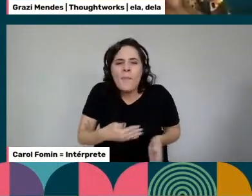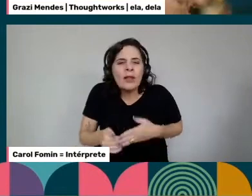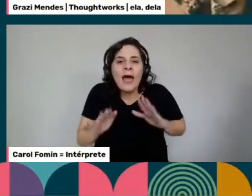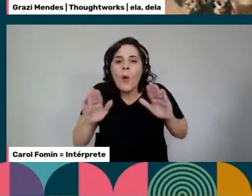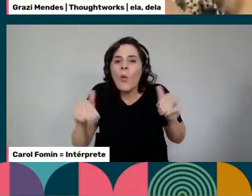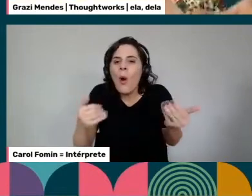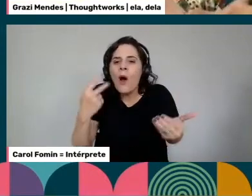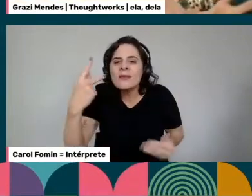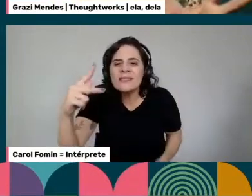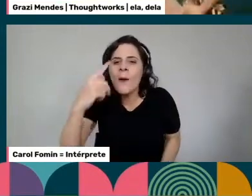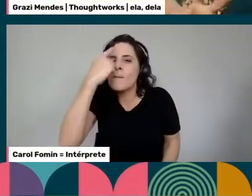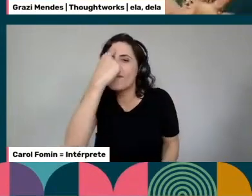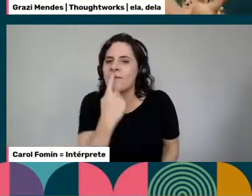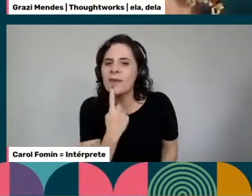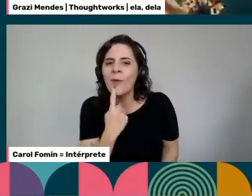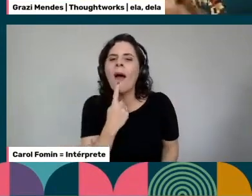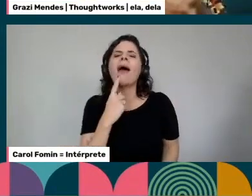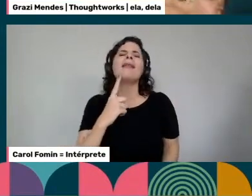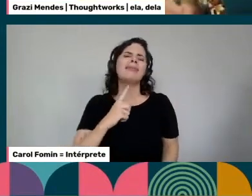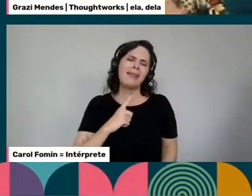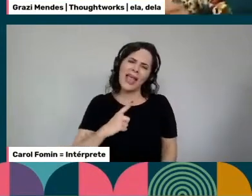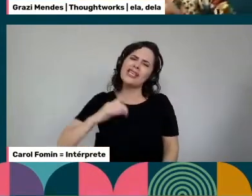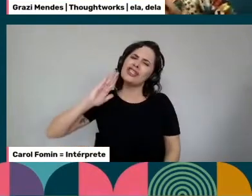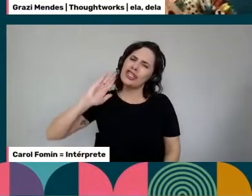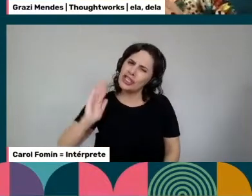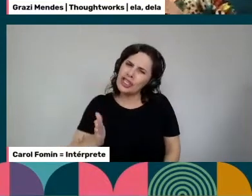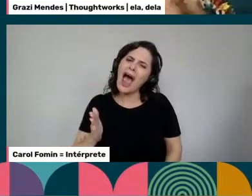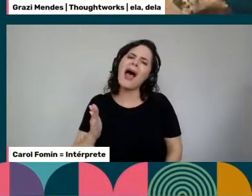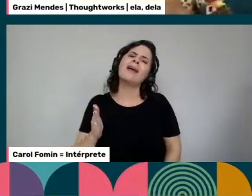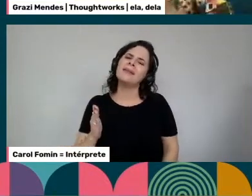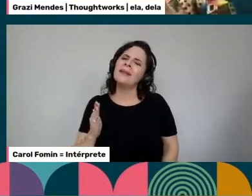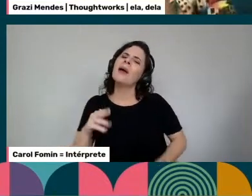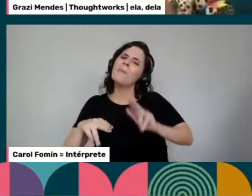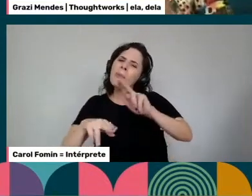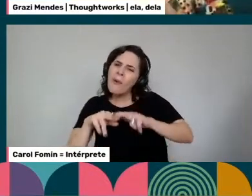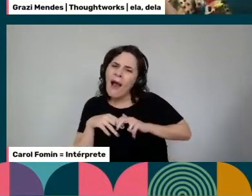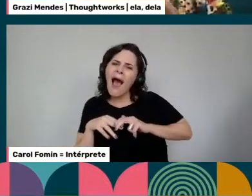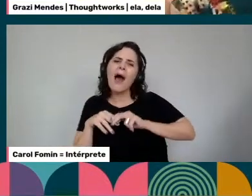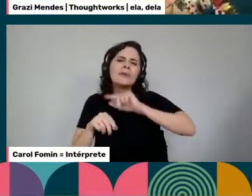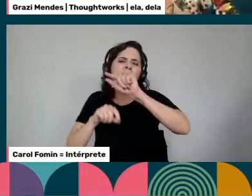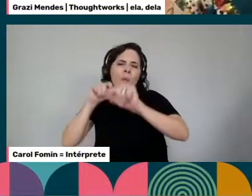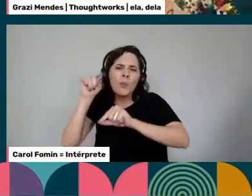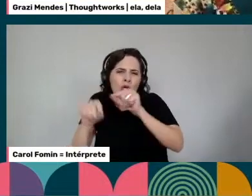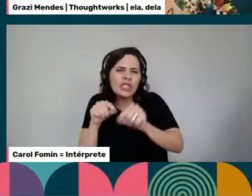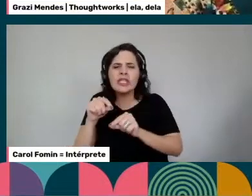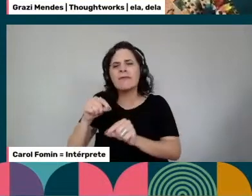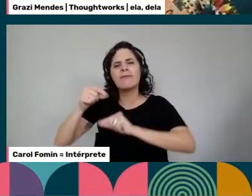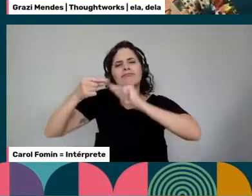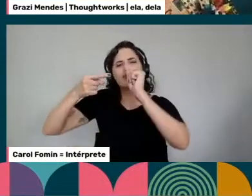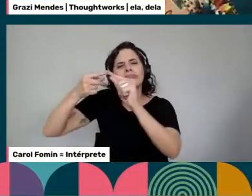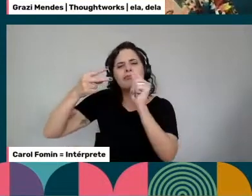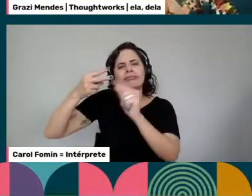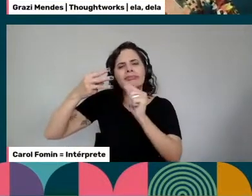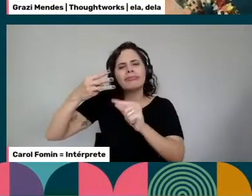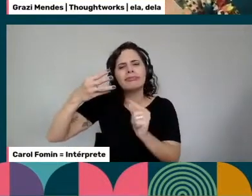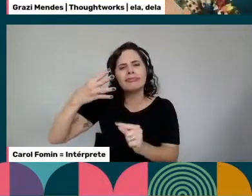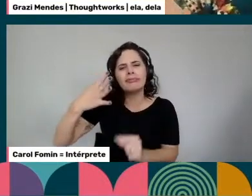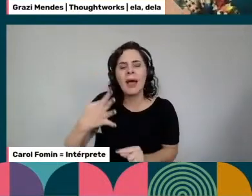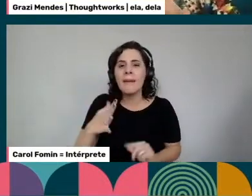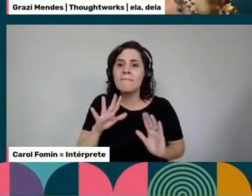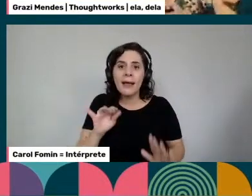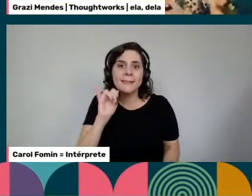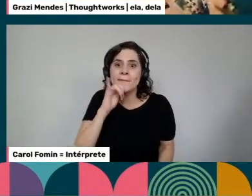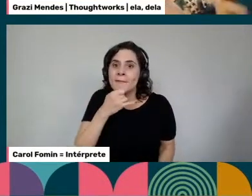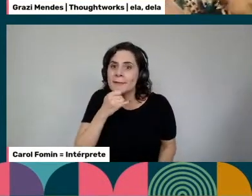tem muitas informações para a gente poder avançar, mas trava muito esse processo. E